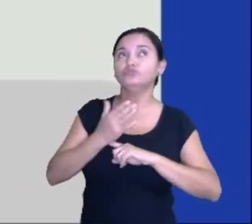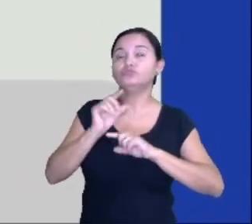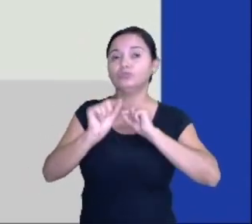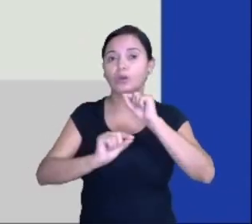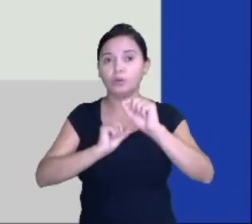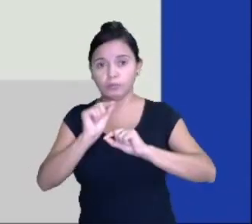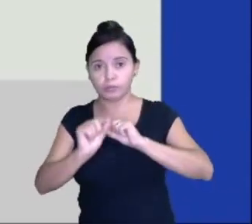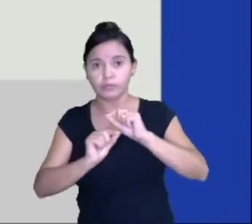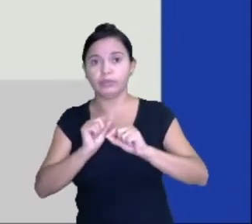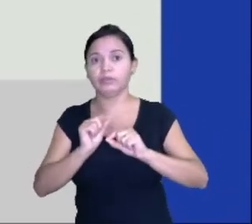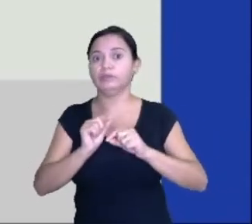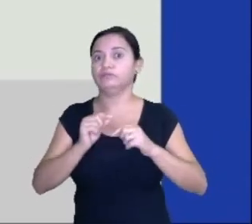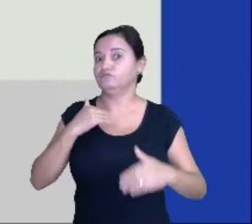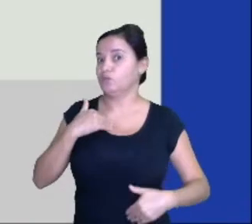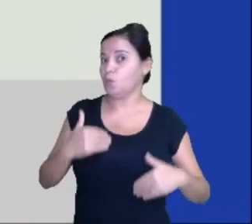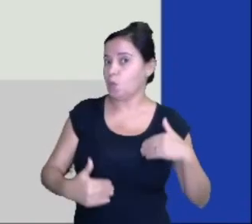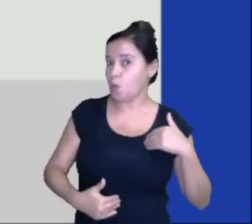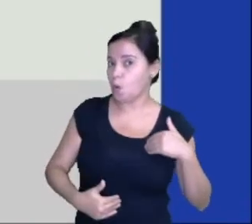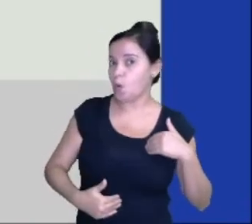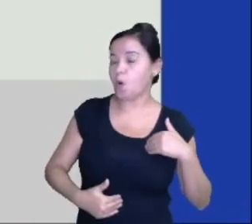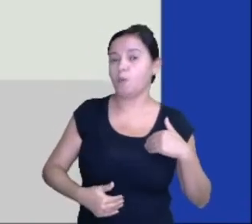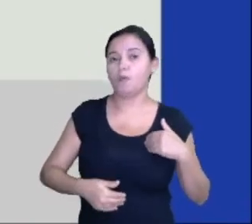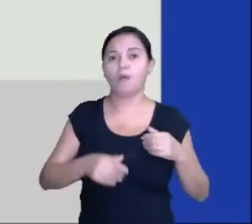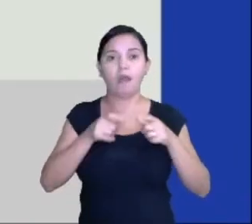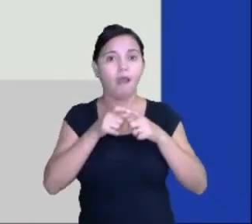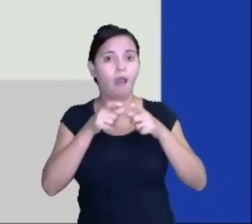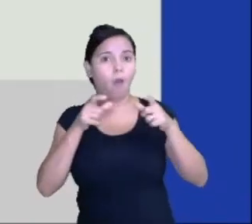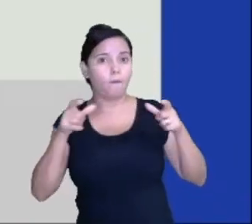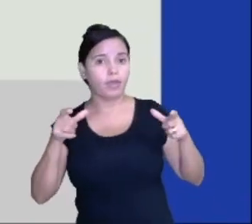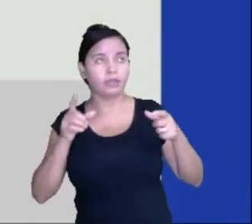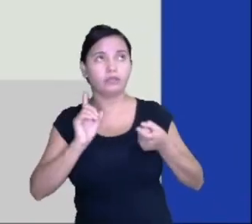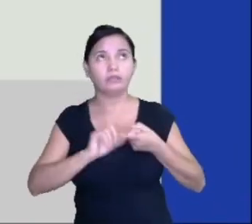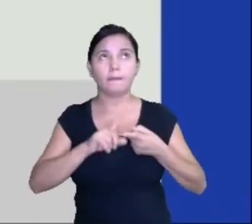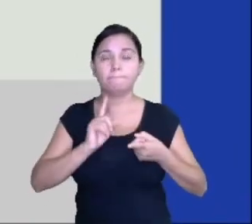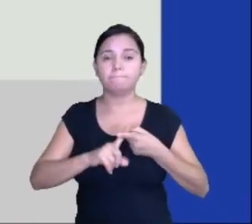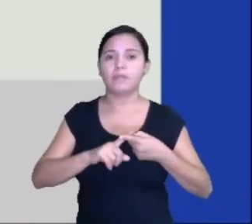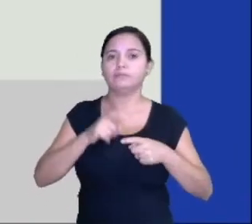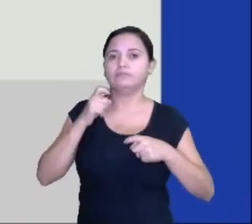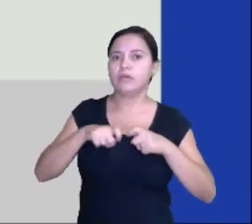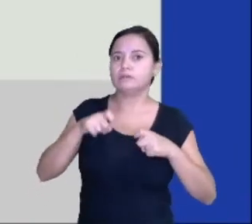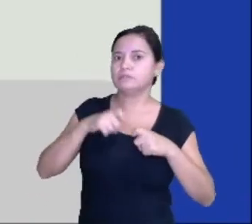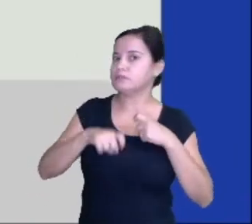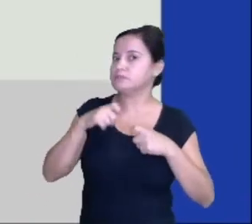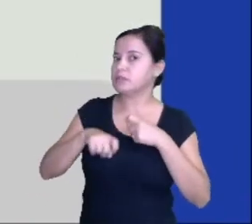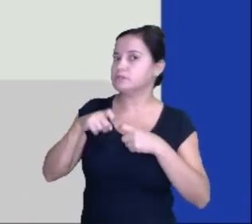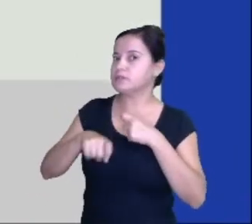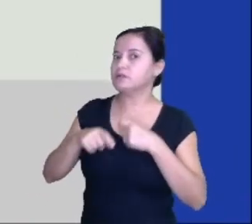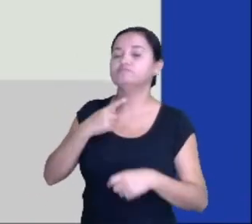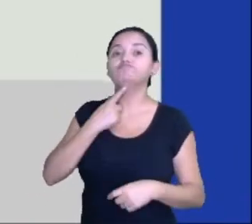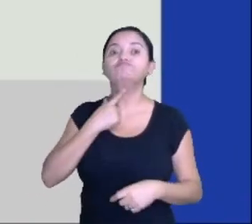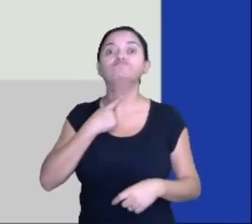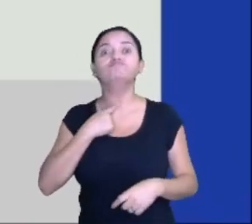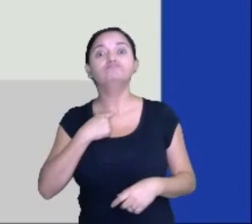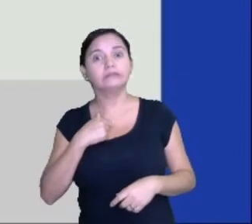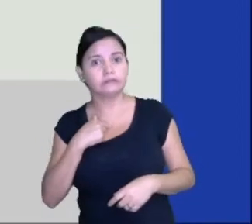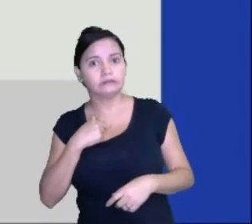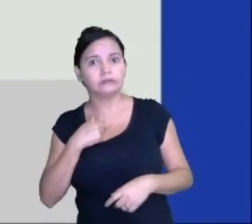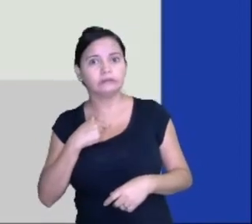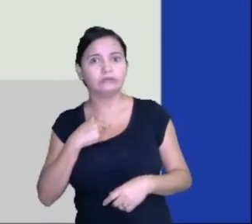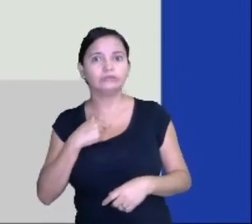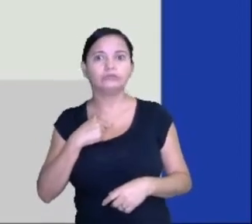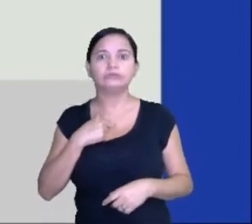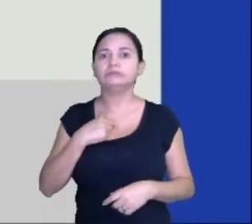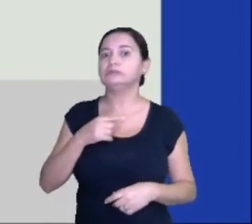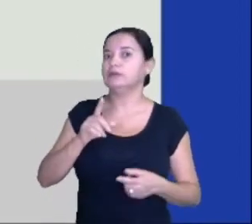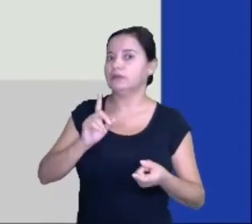do soro, aumenta o apetite sexual, acelera o fechamento das